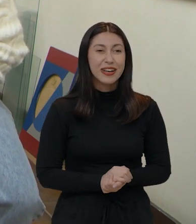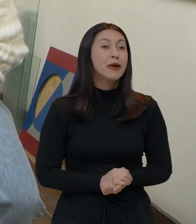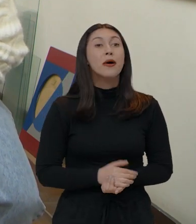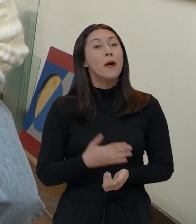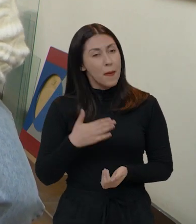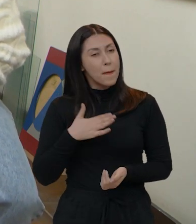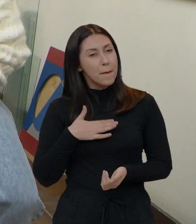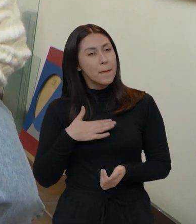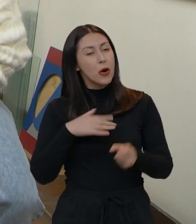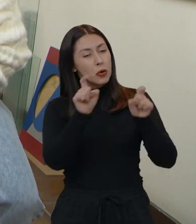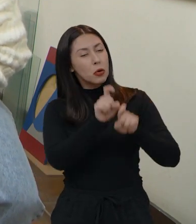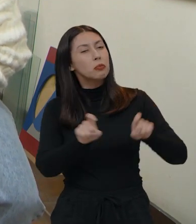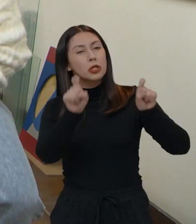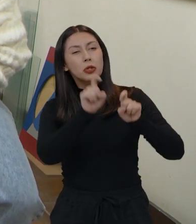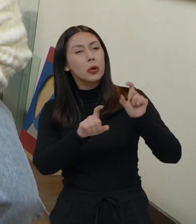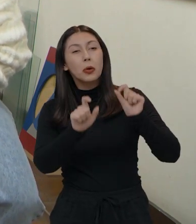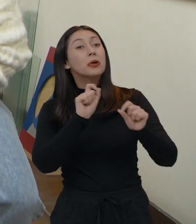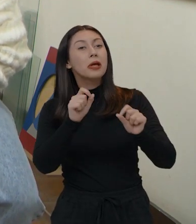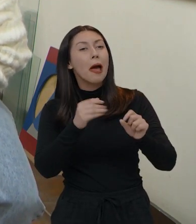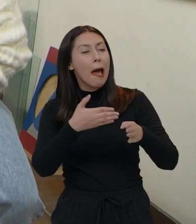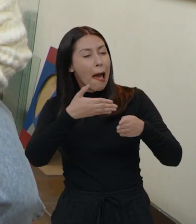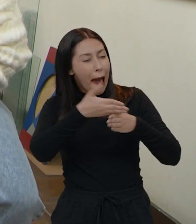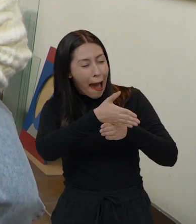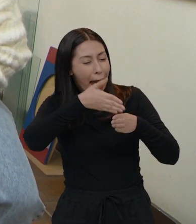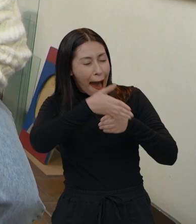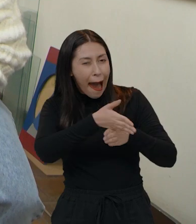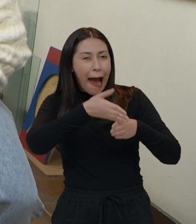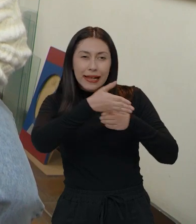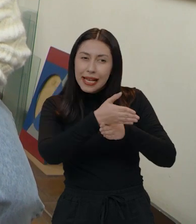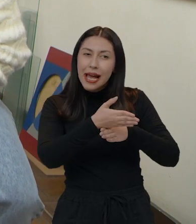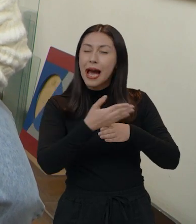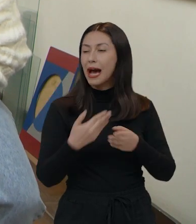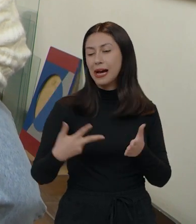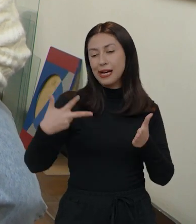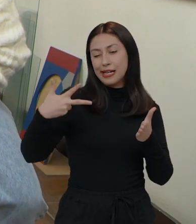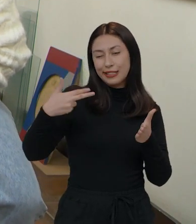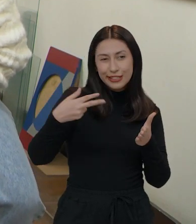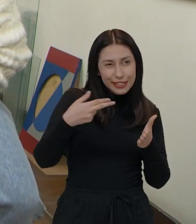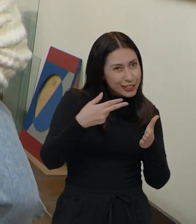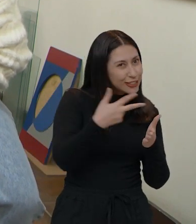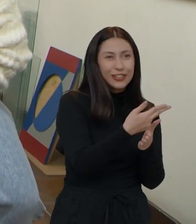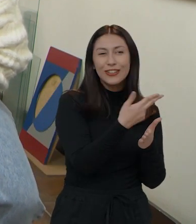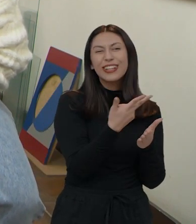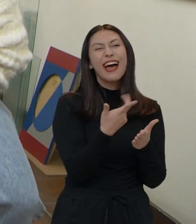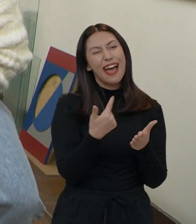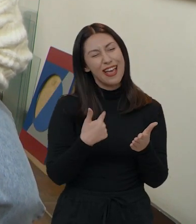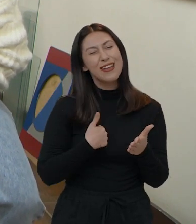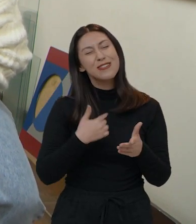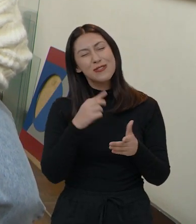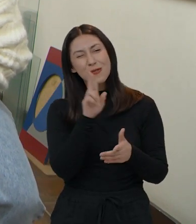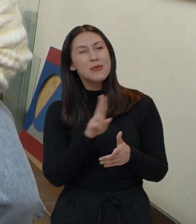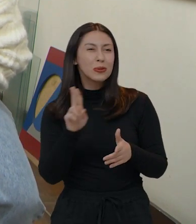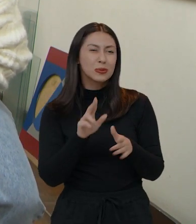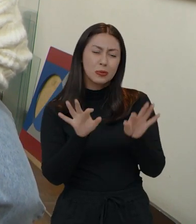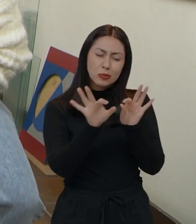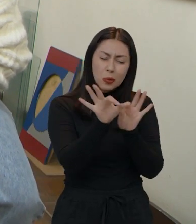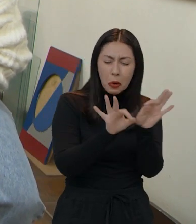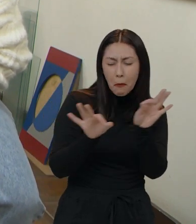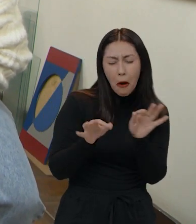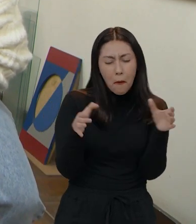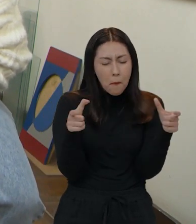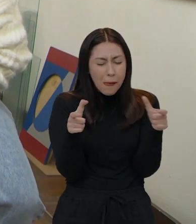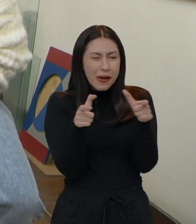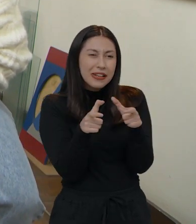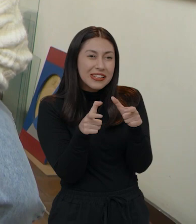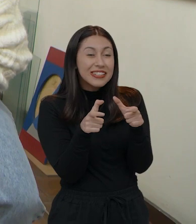Não. A minha computação gráfica está lá embaixo. São as minhas serras. Sim. Minha serra tico-tico, minha tesoura e tal, que eu monto. Eu faço as maquetinhas e